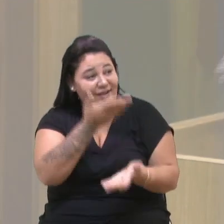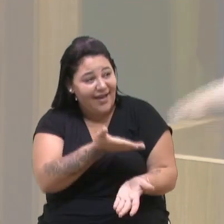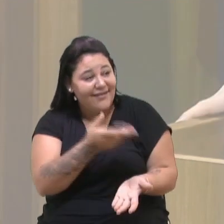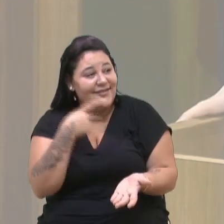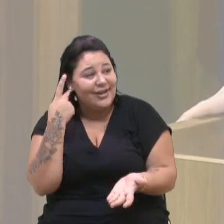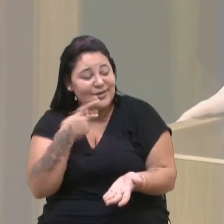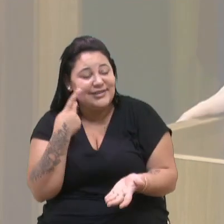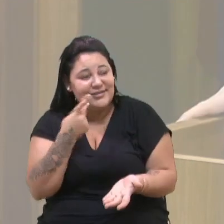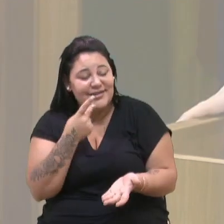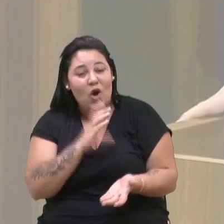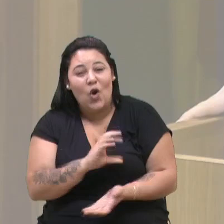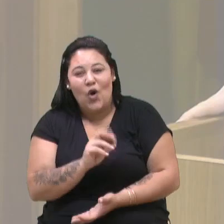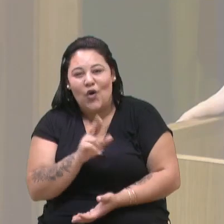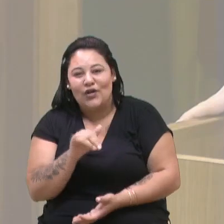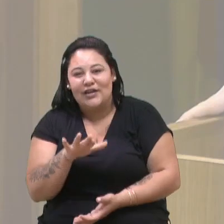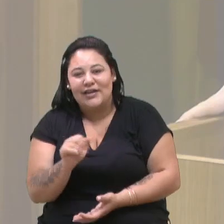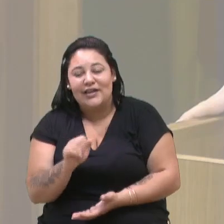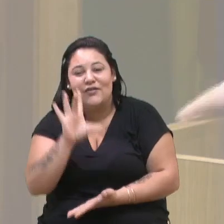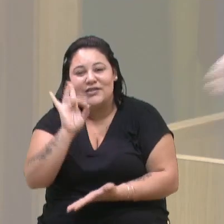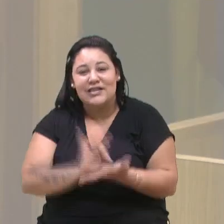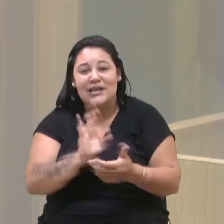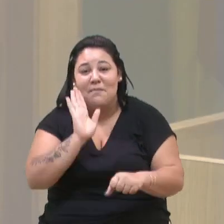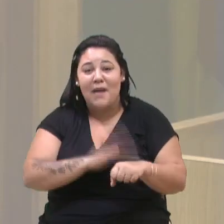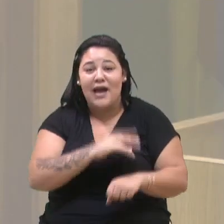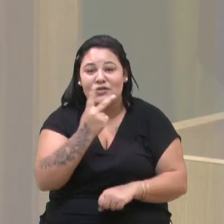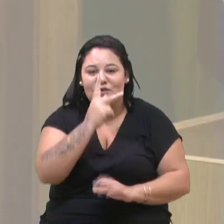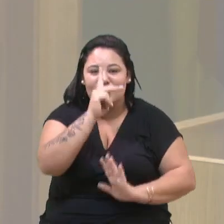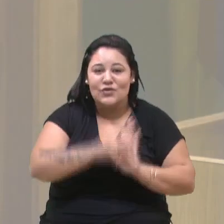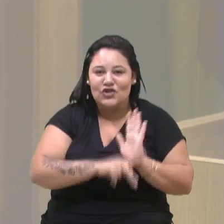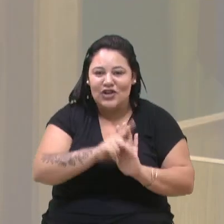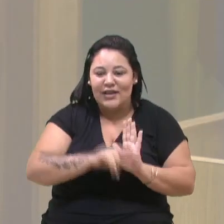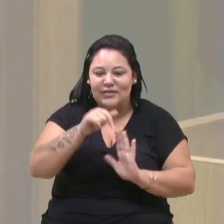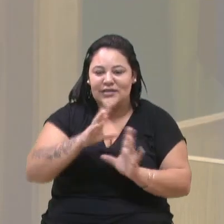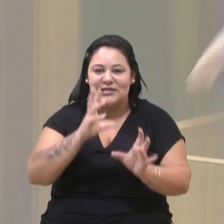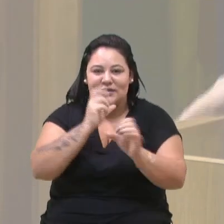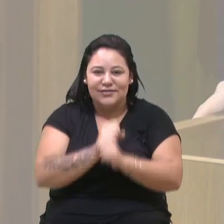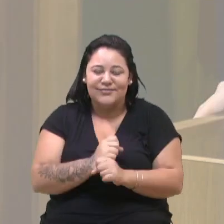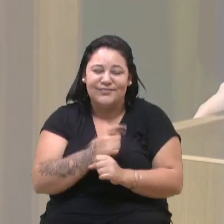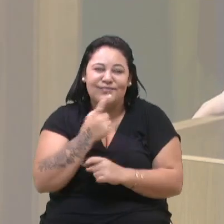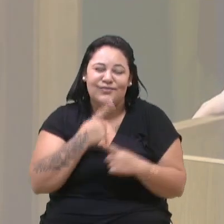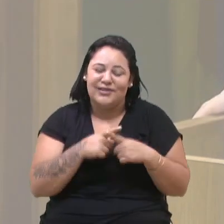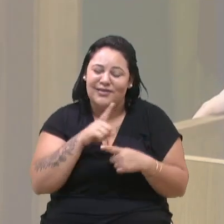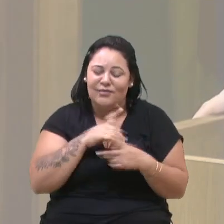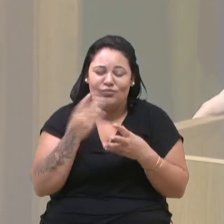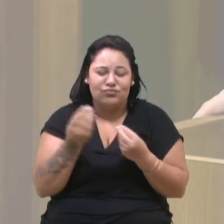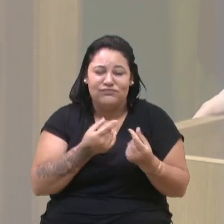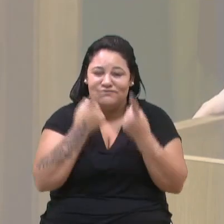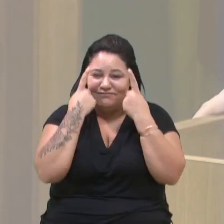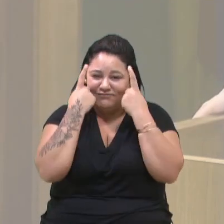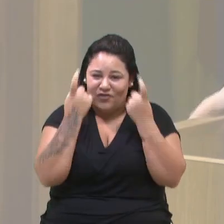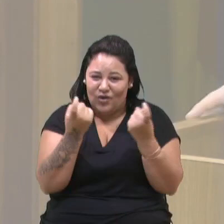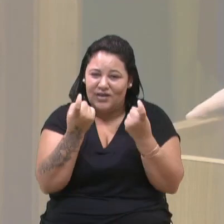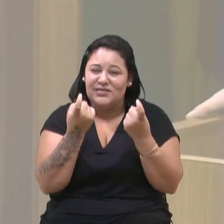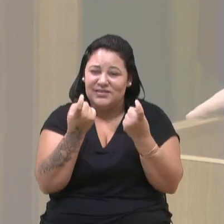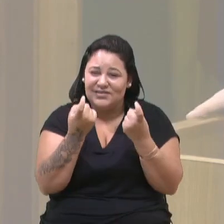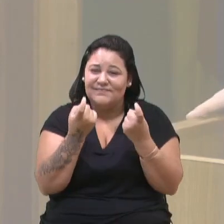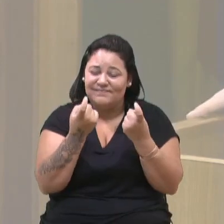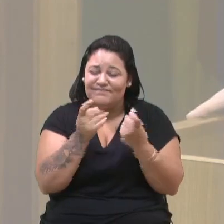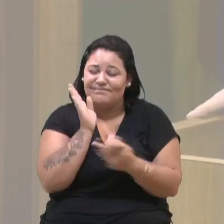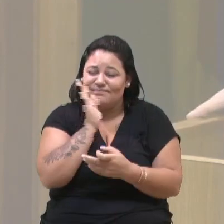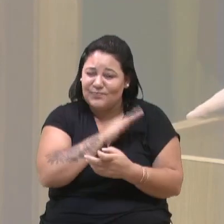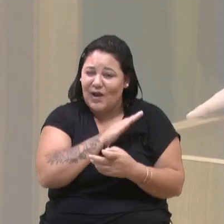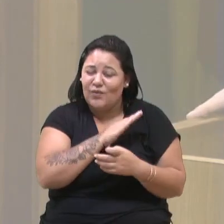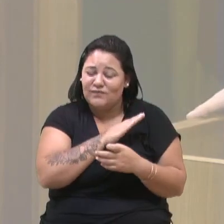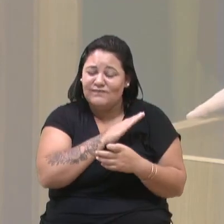2 projetos na causa animal também, né, haja visto toda essa violência que a gente tem visto aos animais também sendo praticados, então, mais